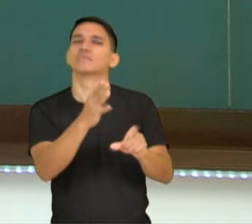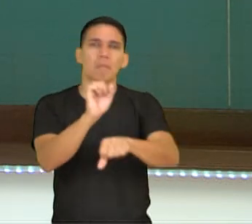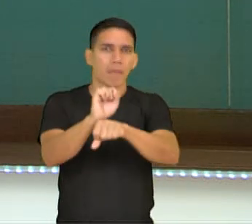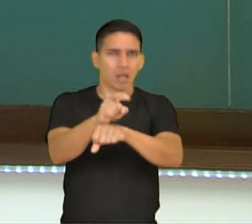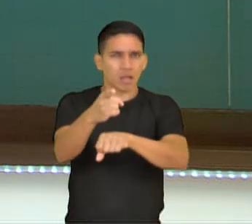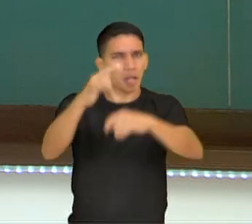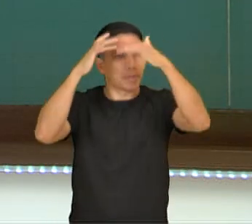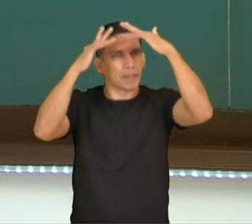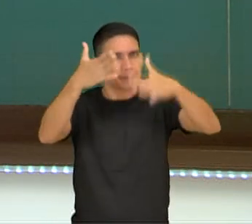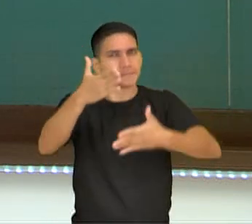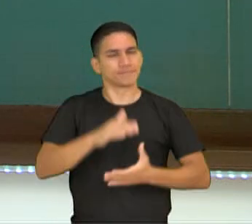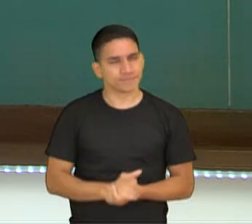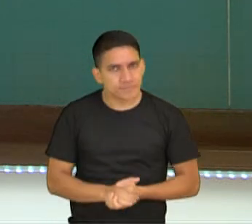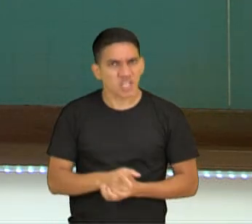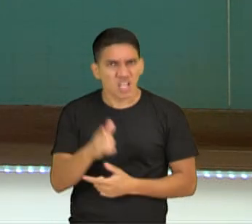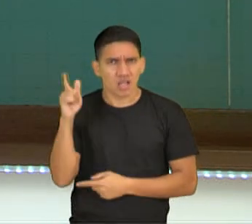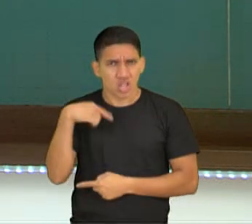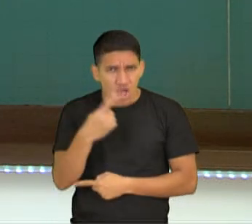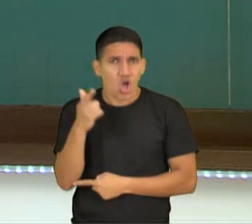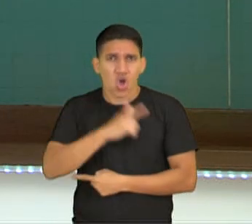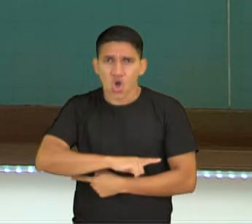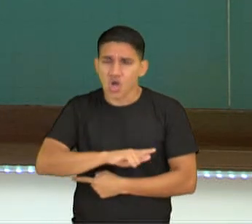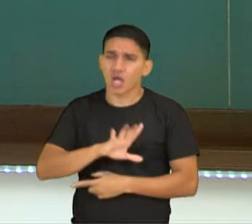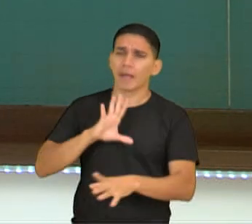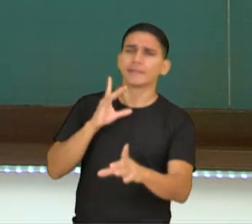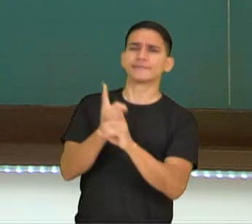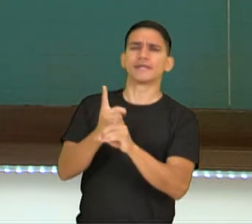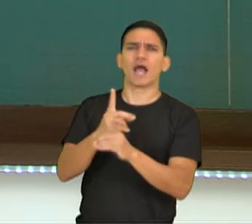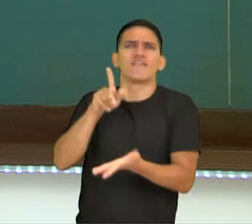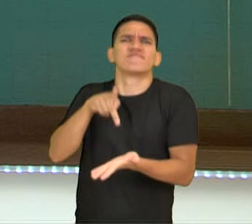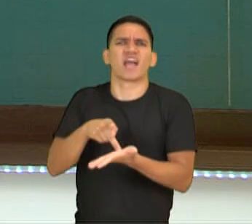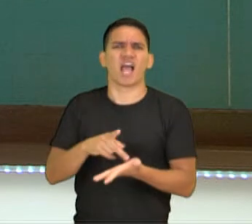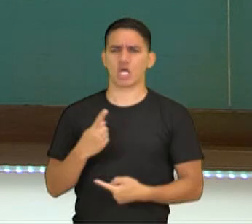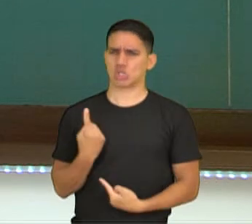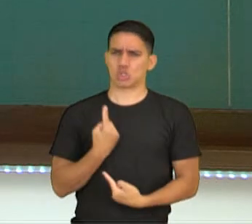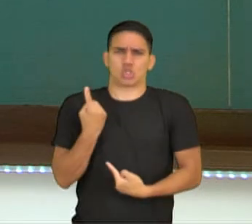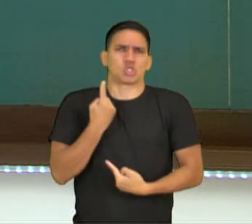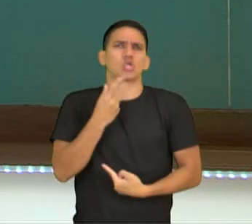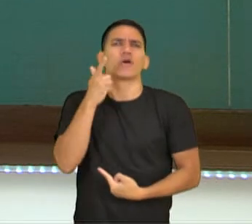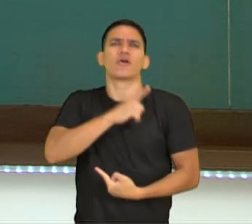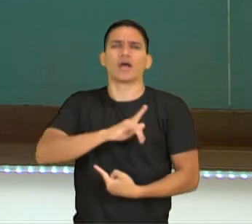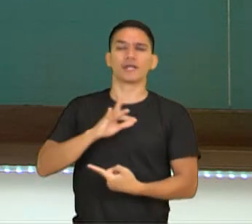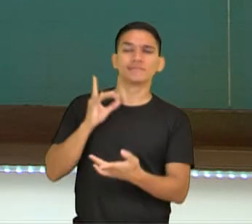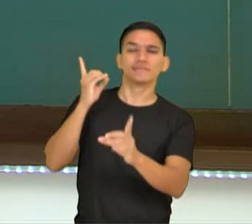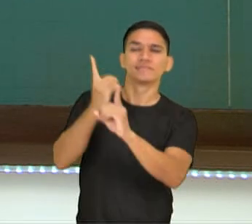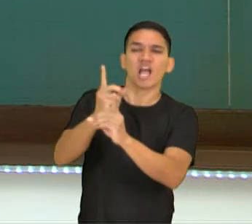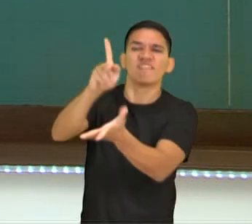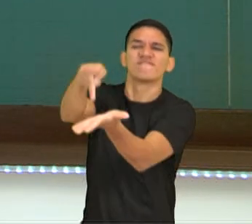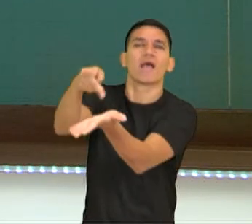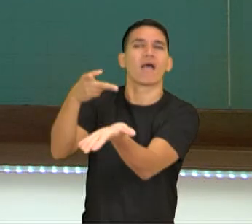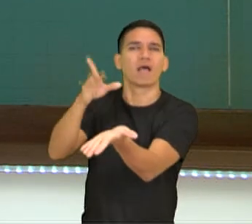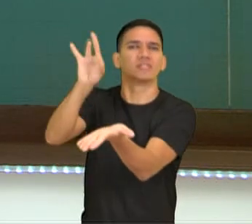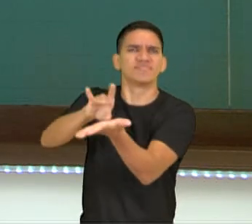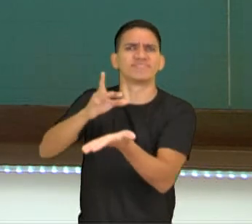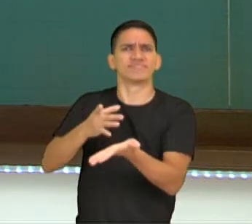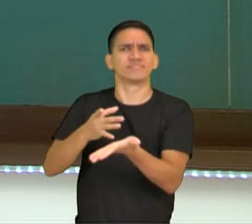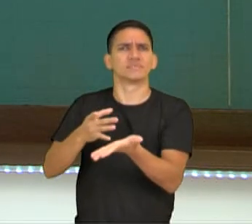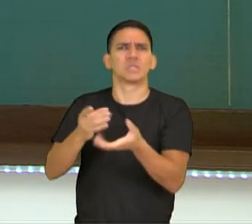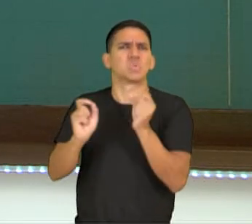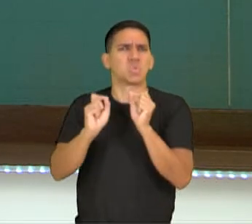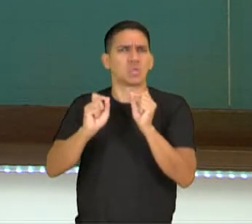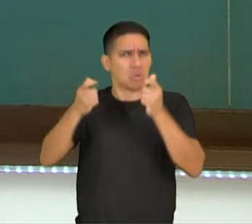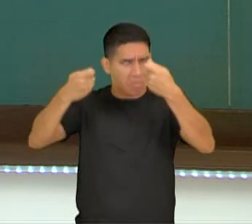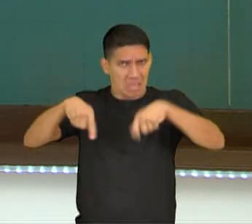estudante. Nós conseguimos alcançar a verdade? Será que sozinhos nós vamos conseguir alcançar essa verdade? Será que a gente não precisa de uma